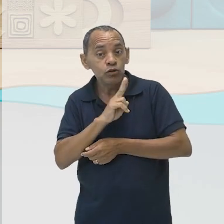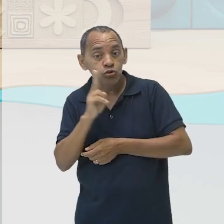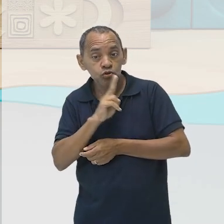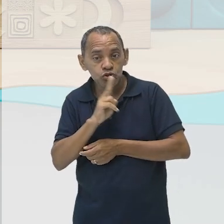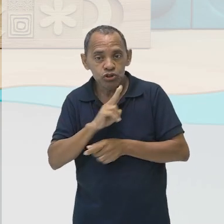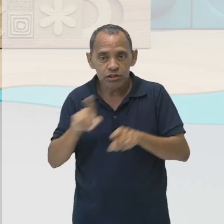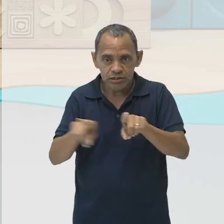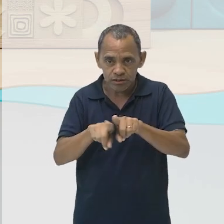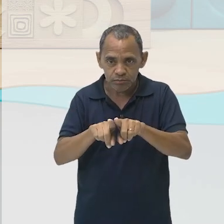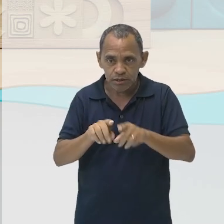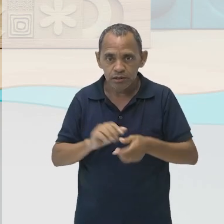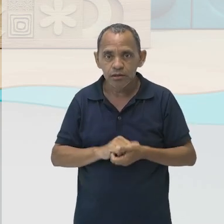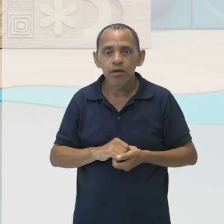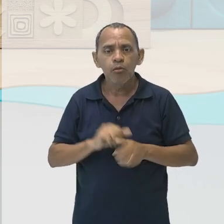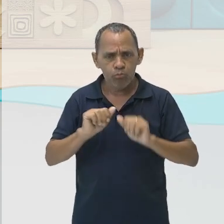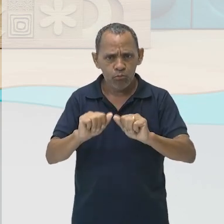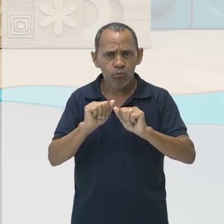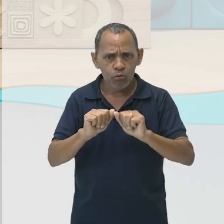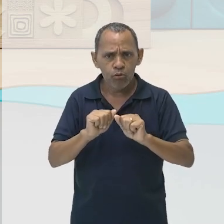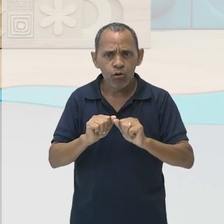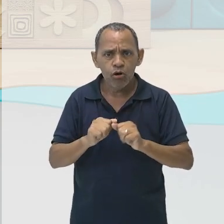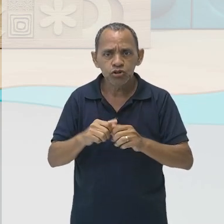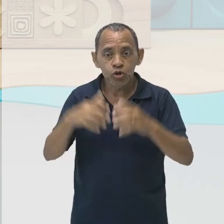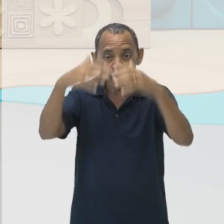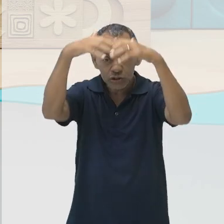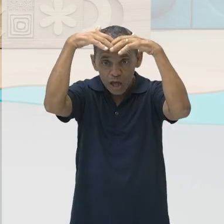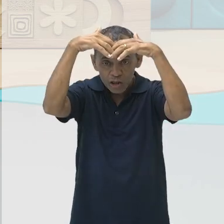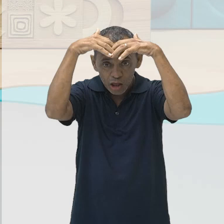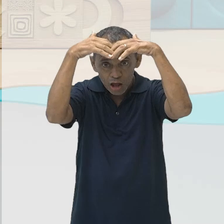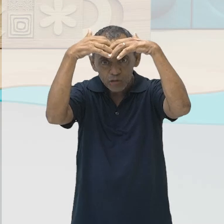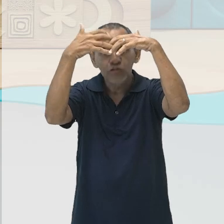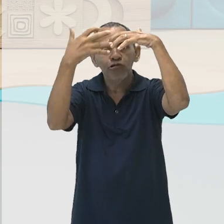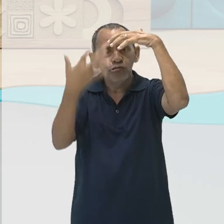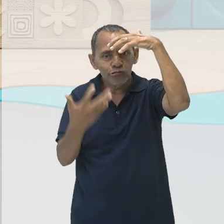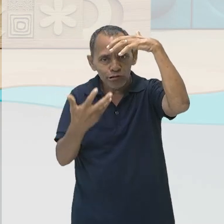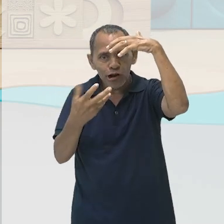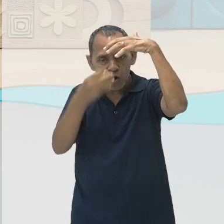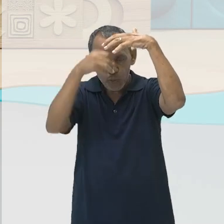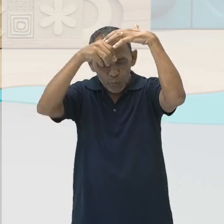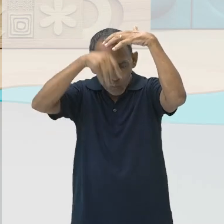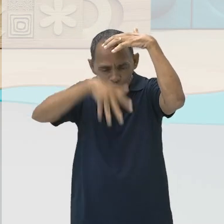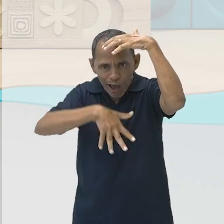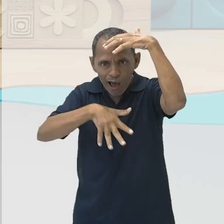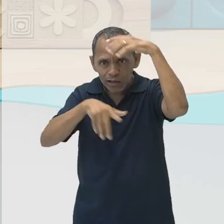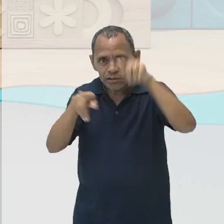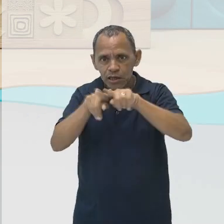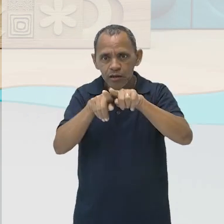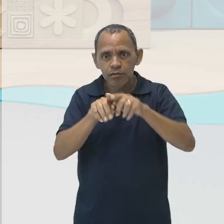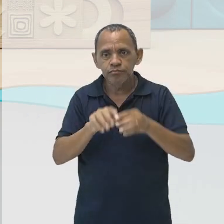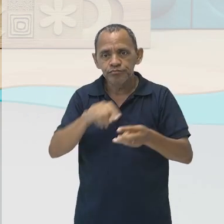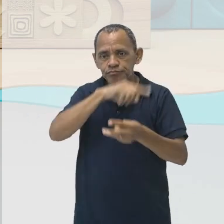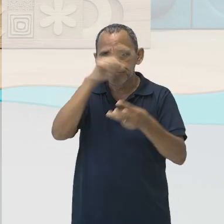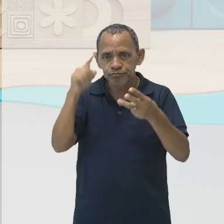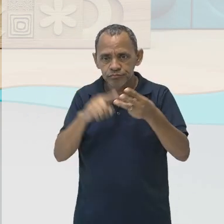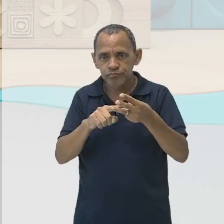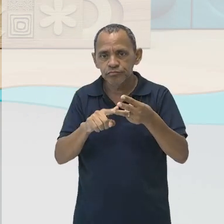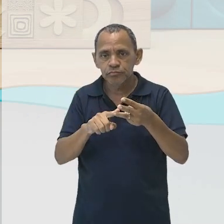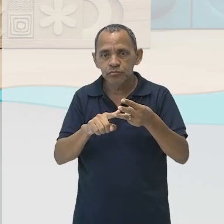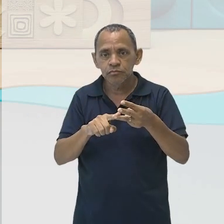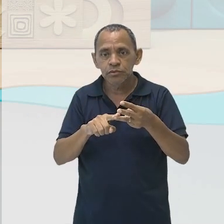de um trauma ali na base do crânio, então isso é super sério. Tá bom? Agora, o terceiro caso é